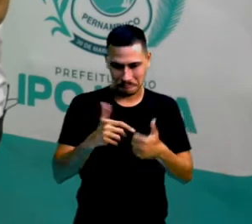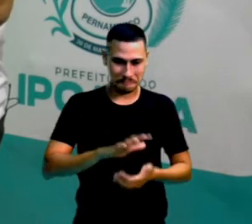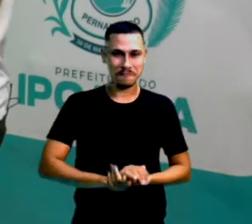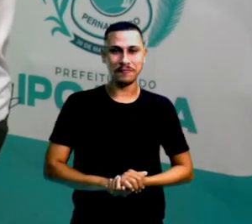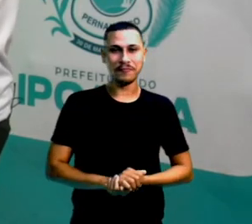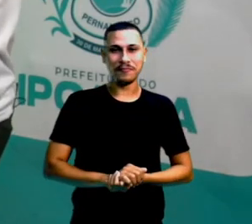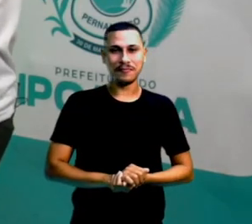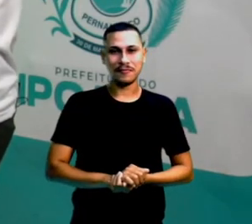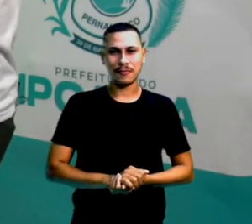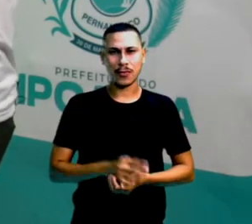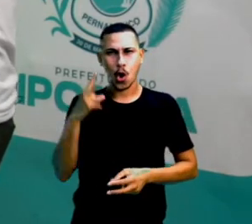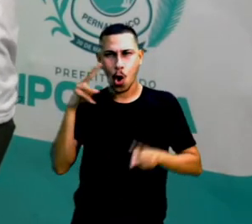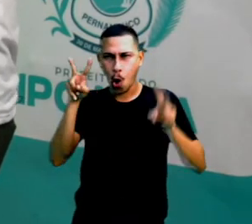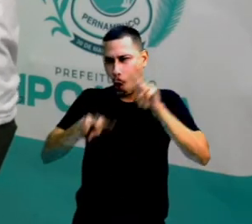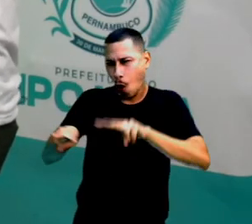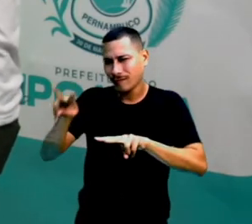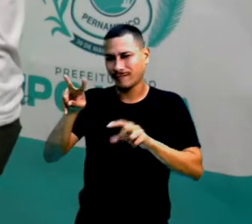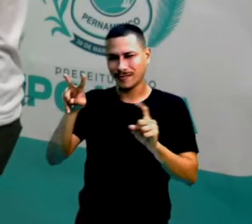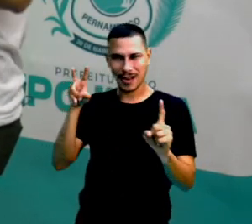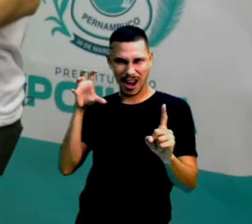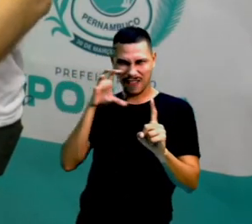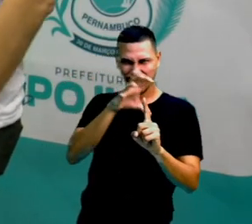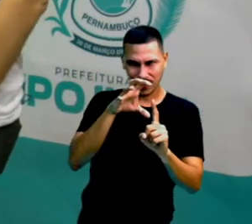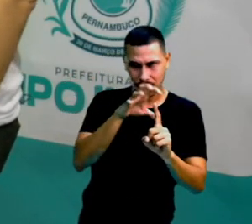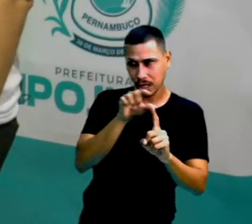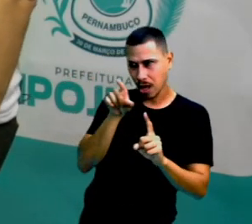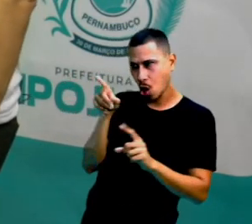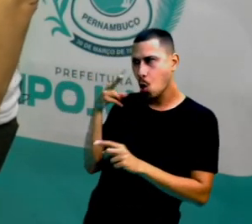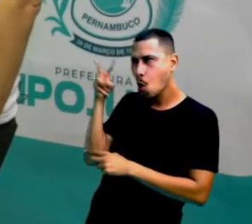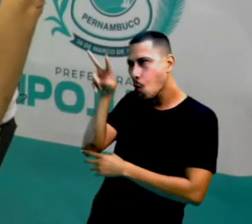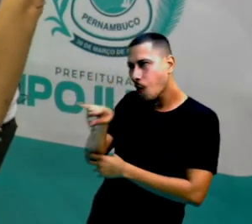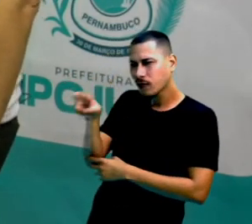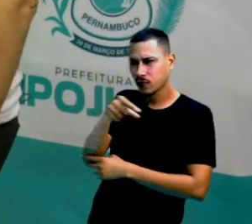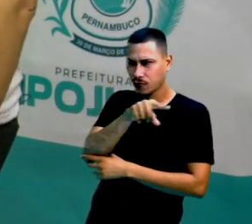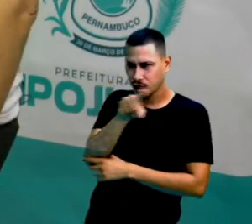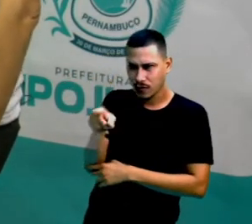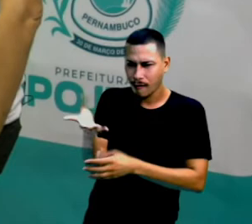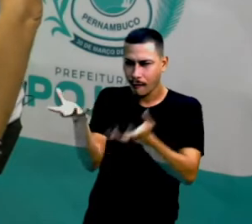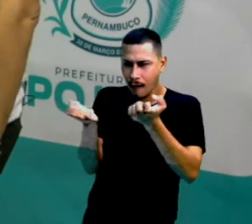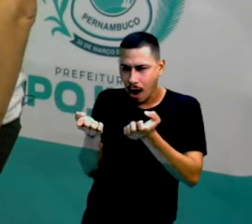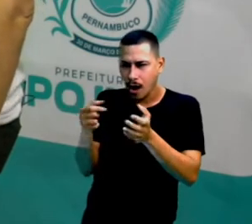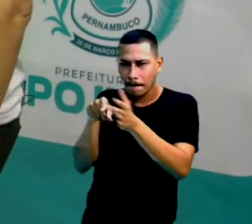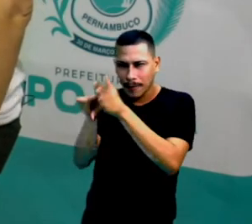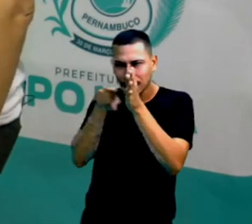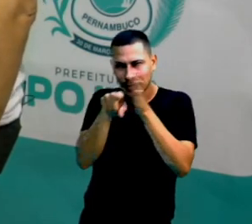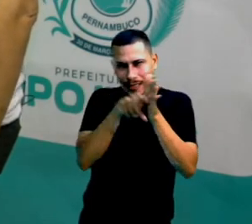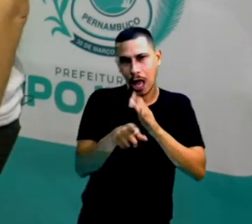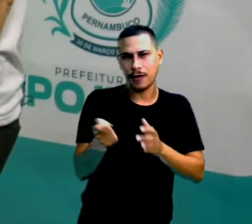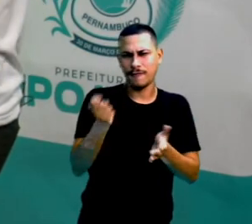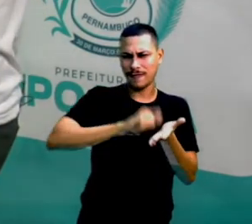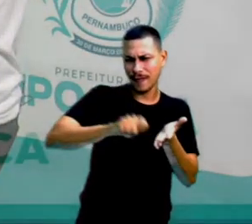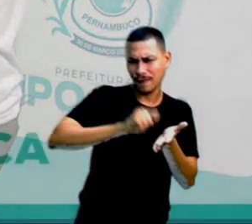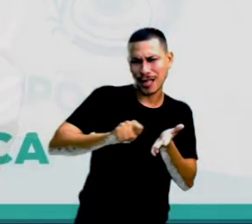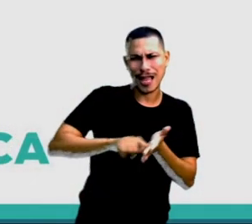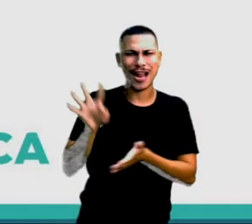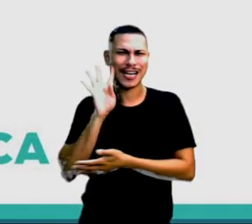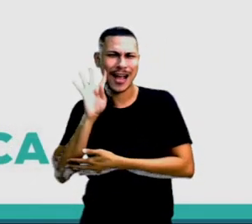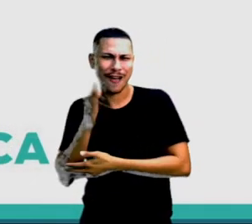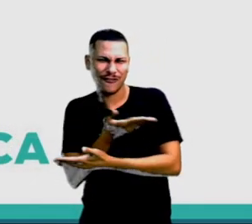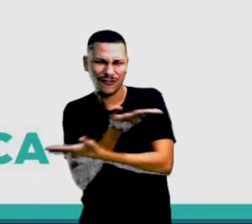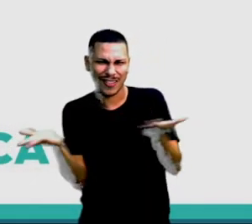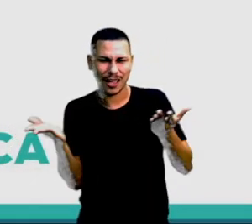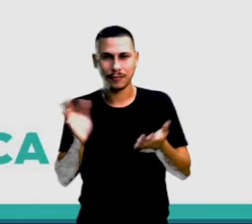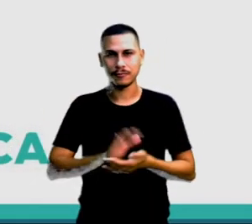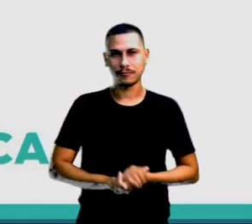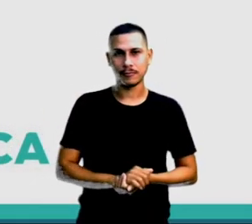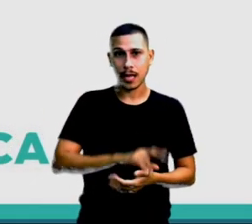Então, gente, aqui estão as referências desse material, caso vocês queiram consultar. E nós temos uma atividade para vocês. Escolha